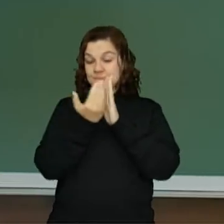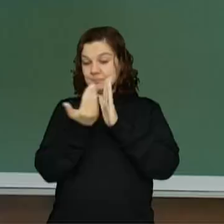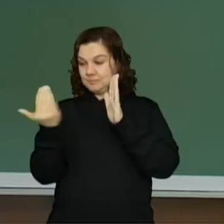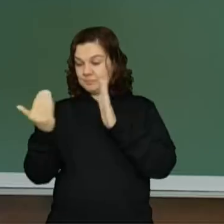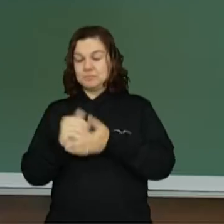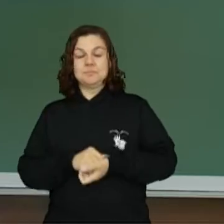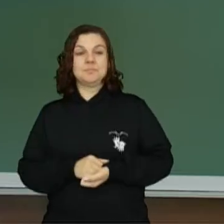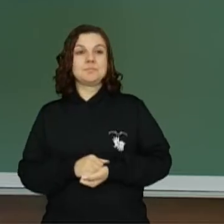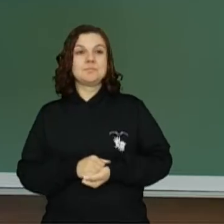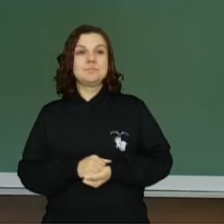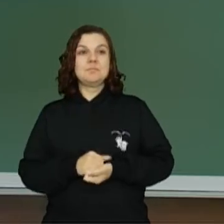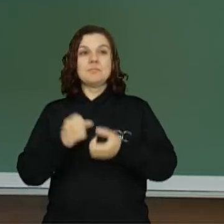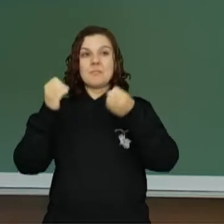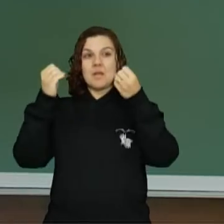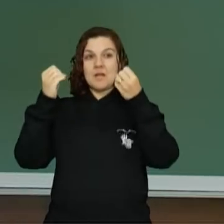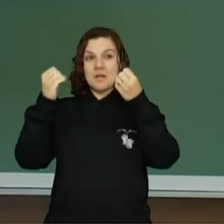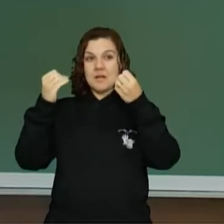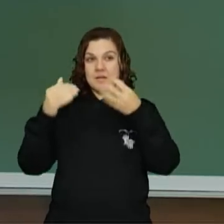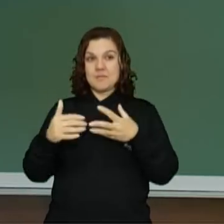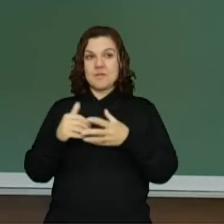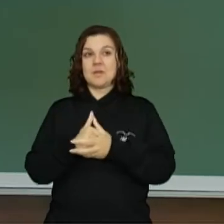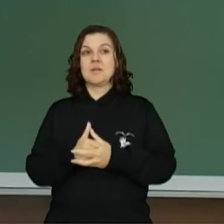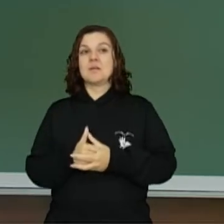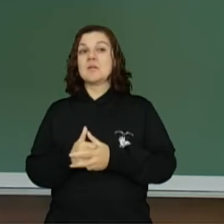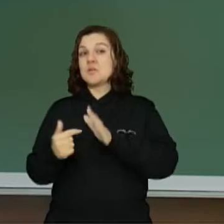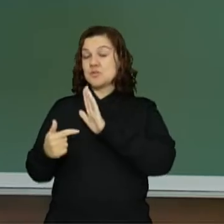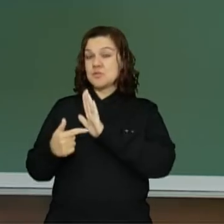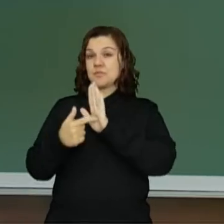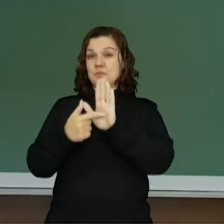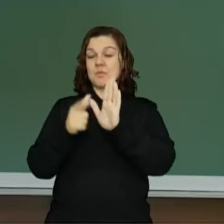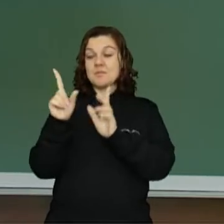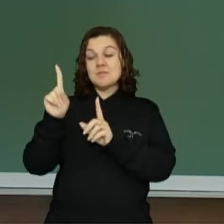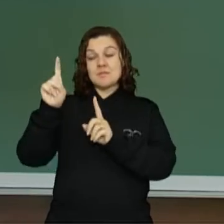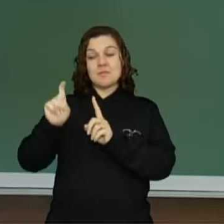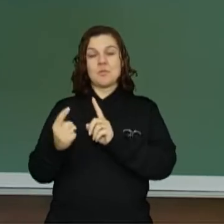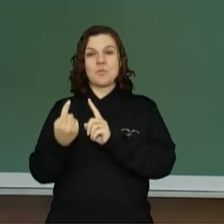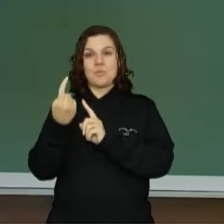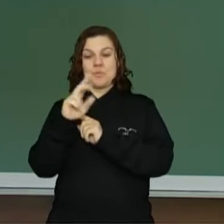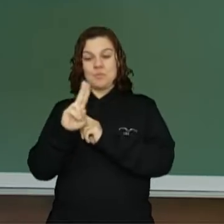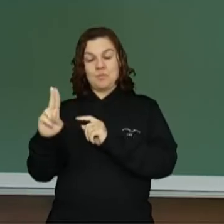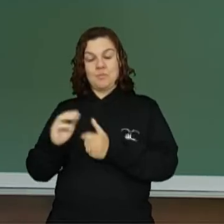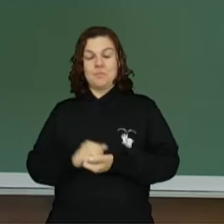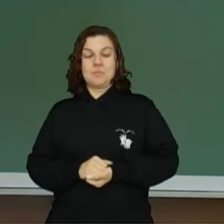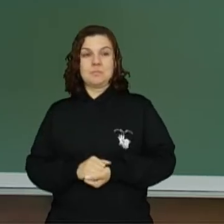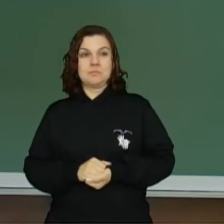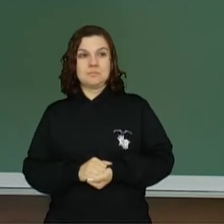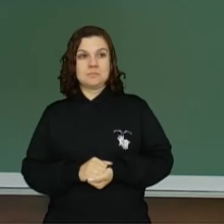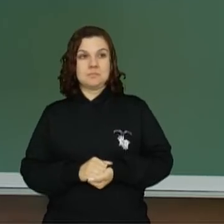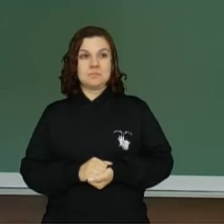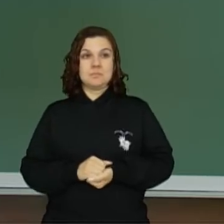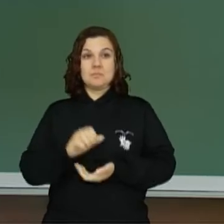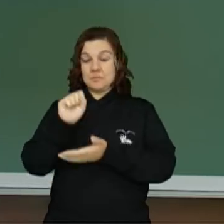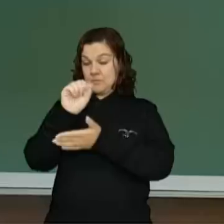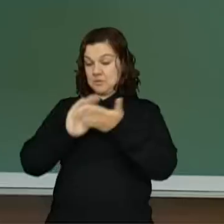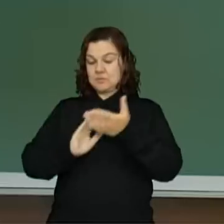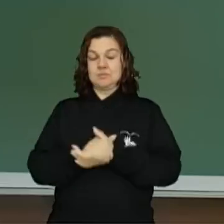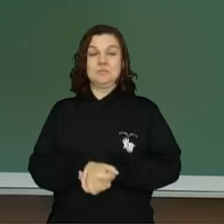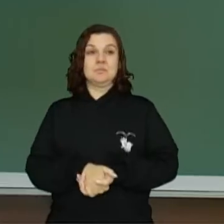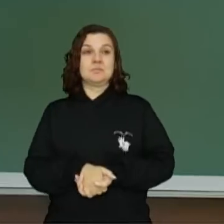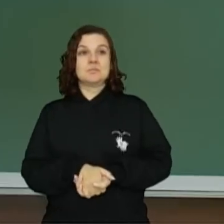nomes. Especificativo, especifica e individualiza o nome. Vamos lá para a